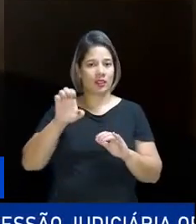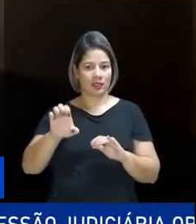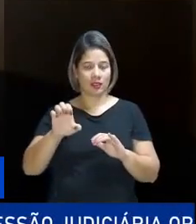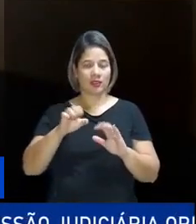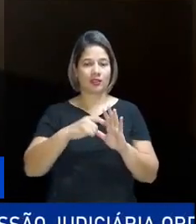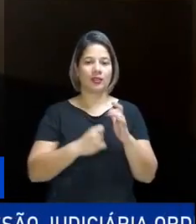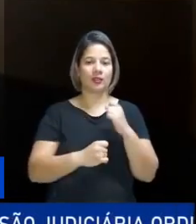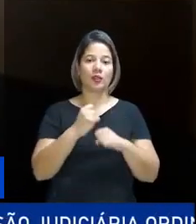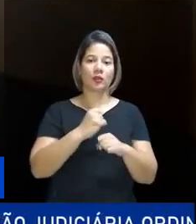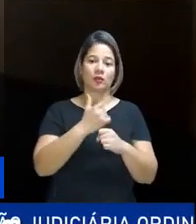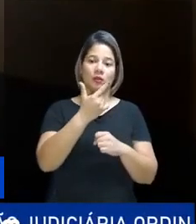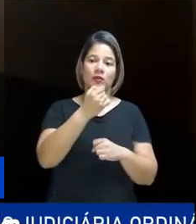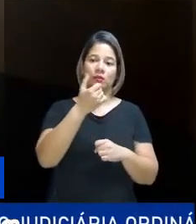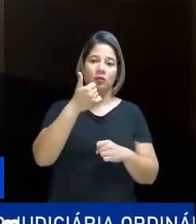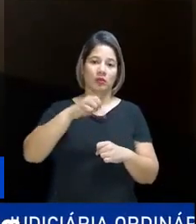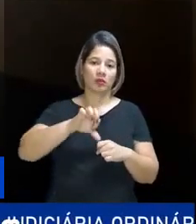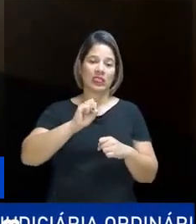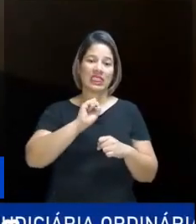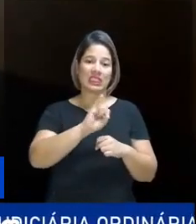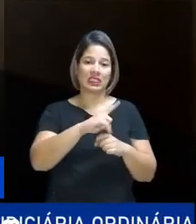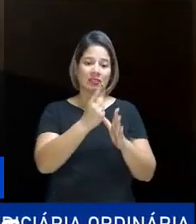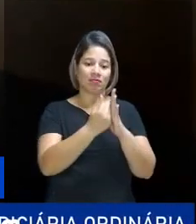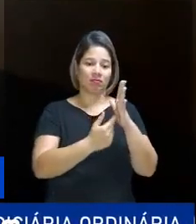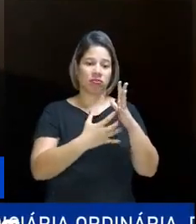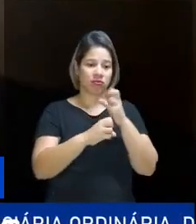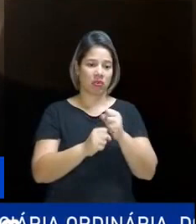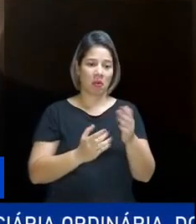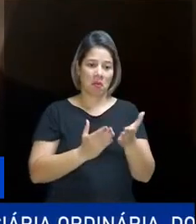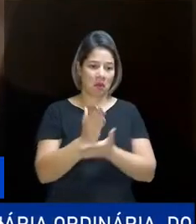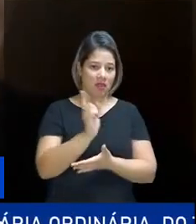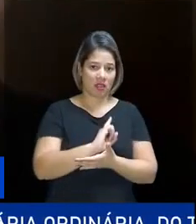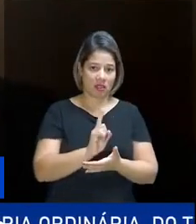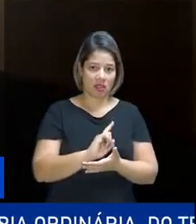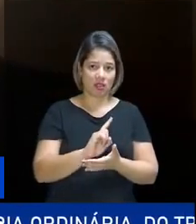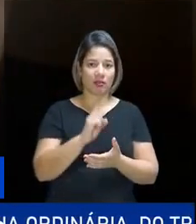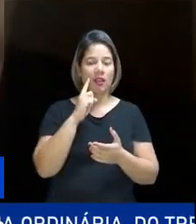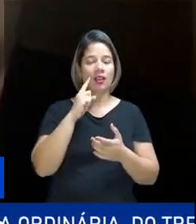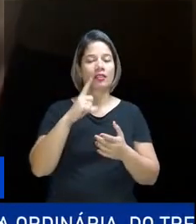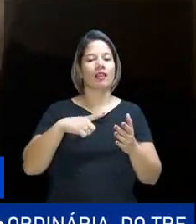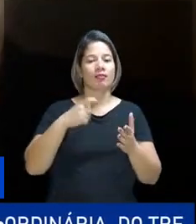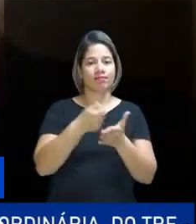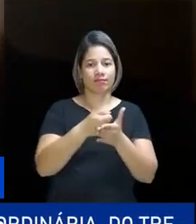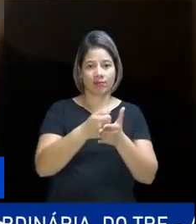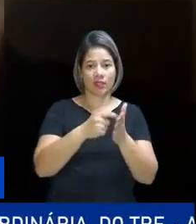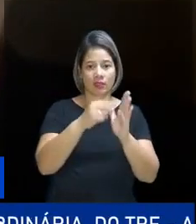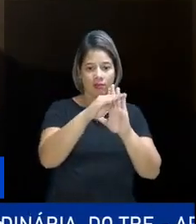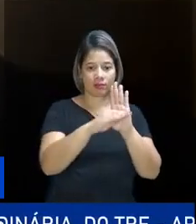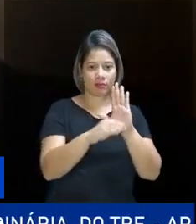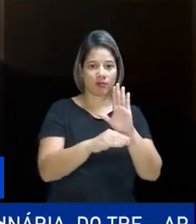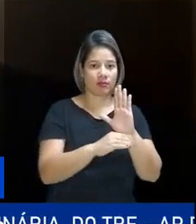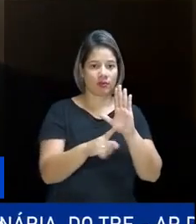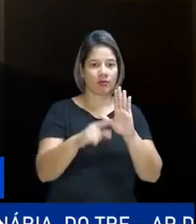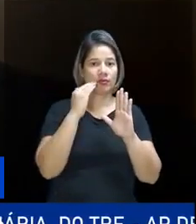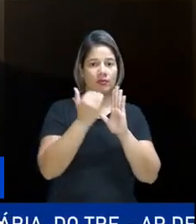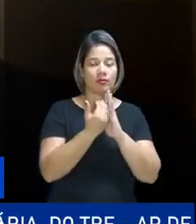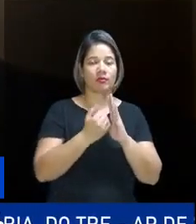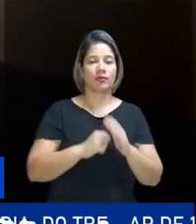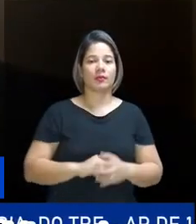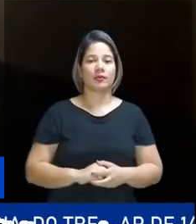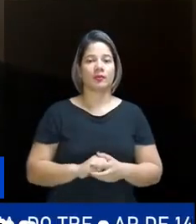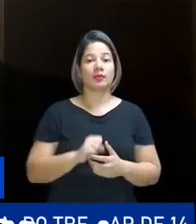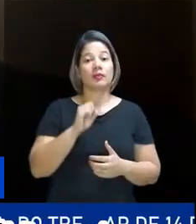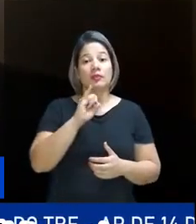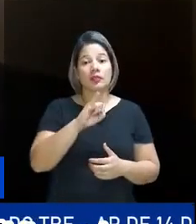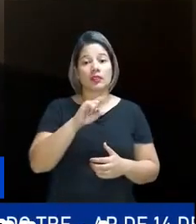de 2019, a desaprovação das contas é medida que se impõe. Por fim, em razão do uso irregular de recursos públicos